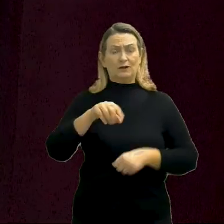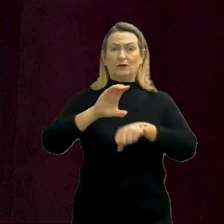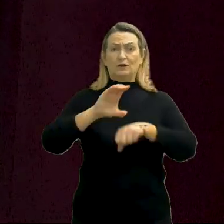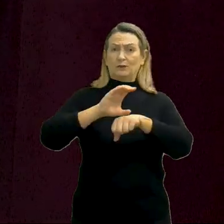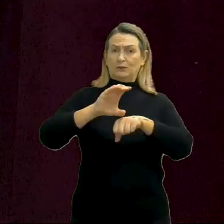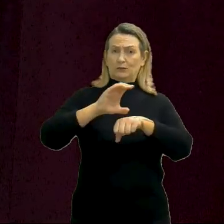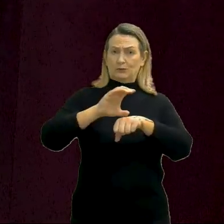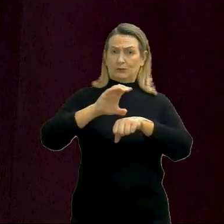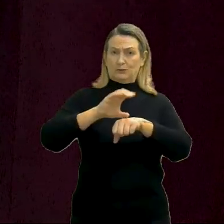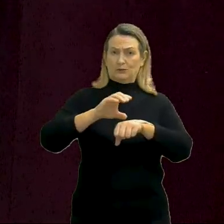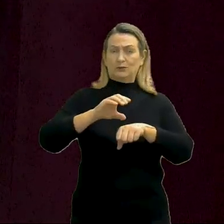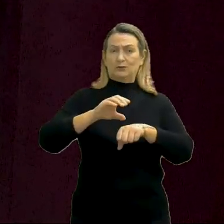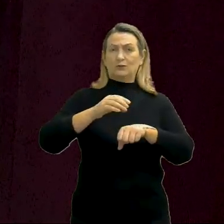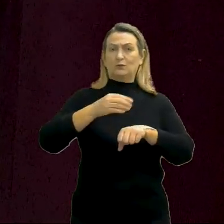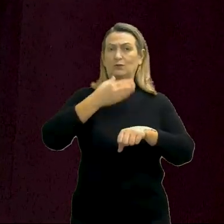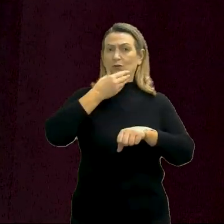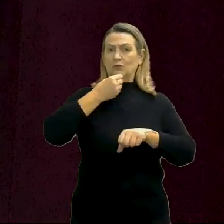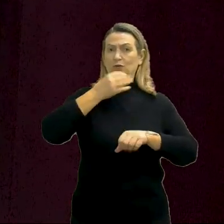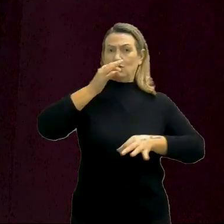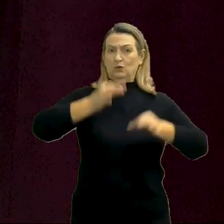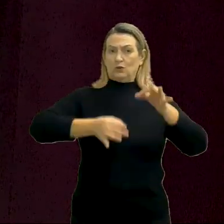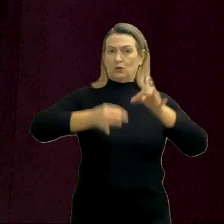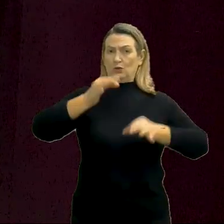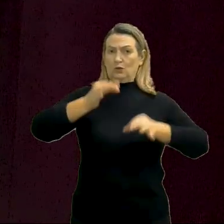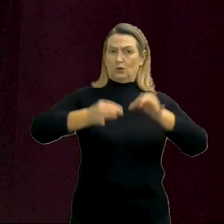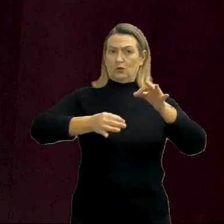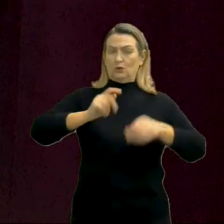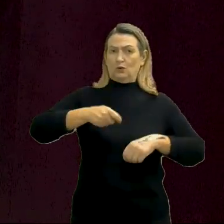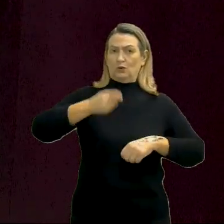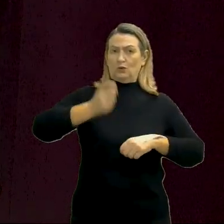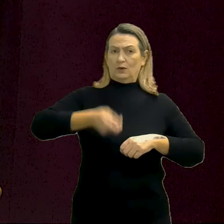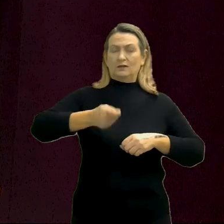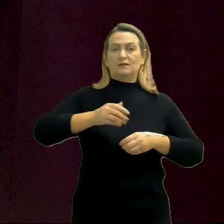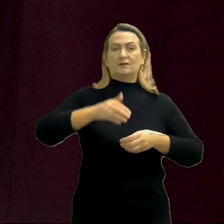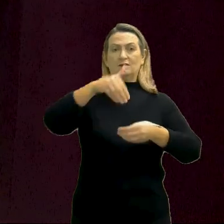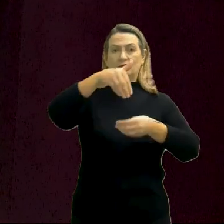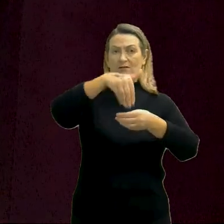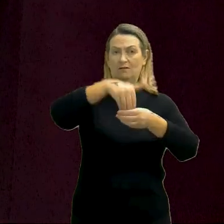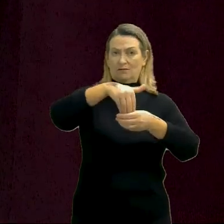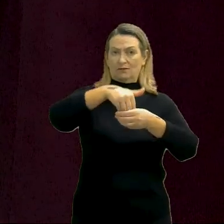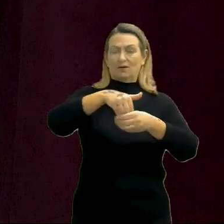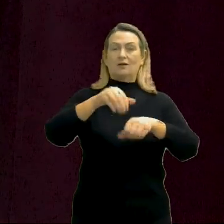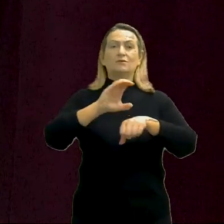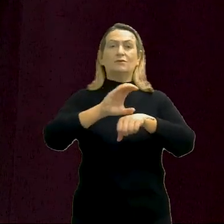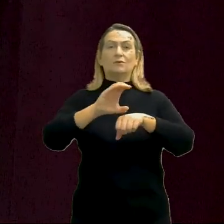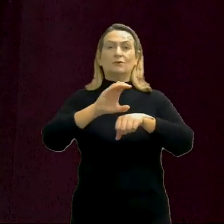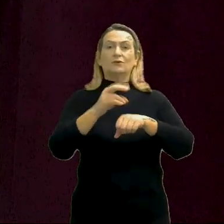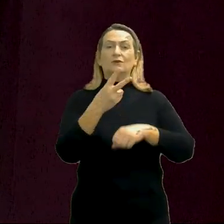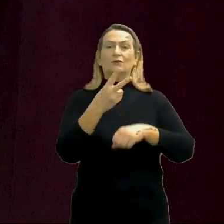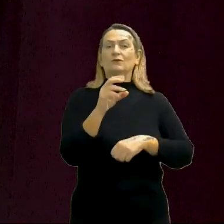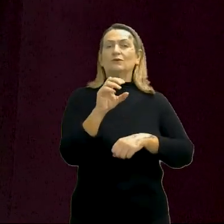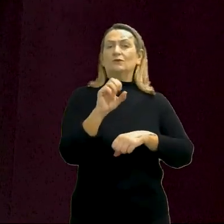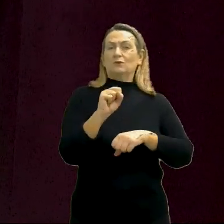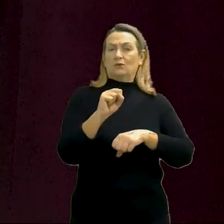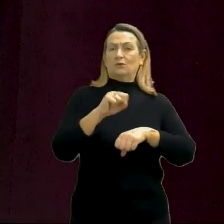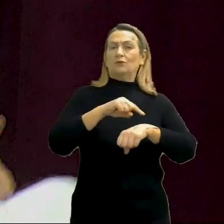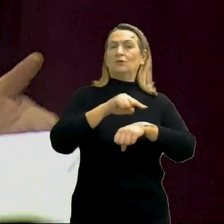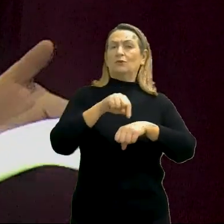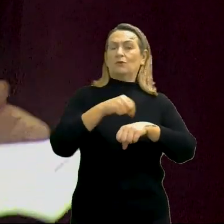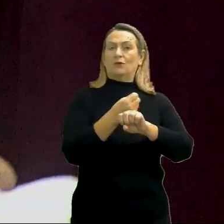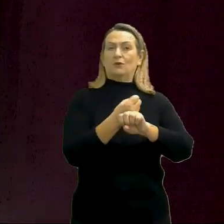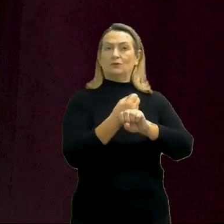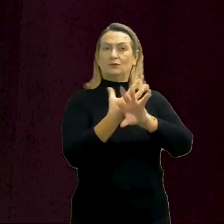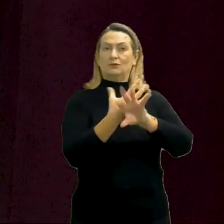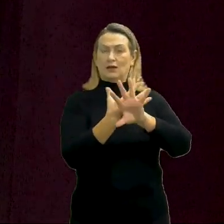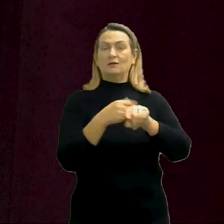juízes eleitorais é um curso que foi feito com um curso de 28 horas online e mais 8 horas de curso presencial